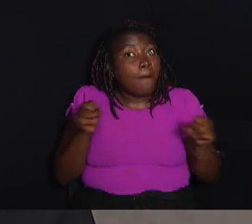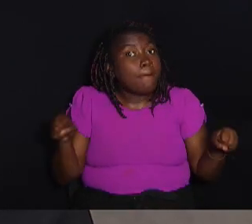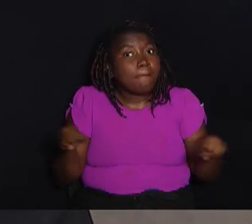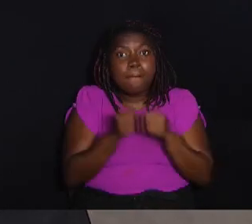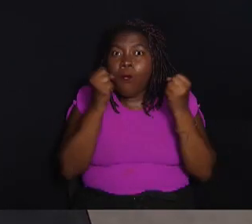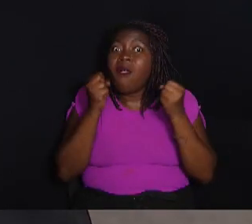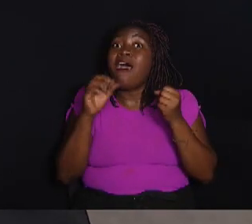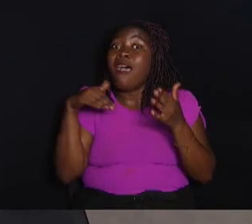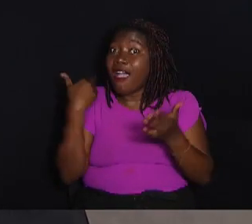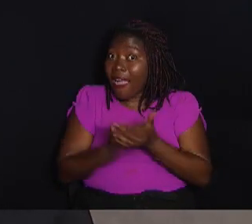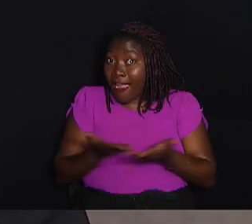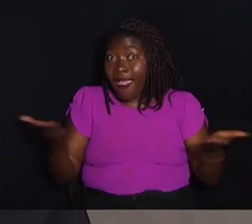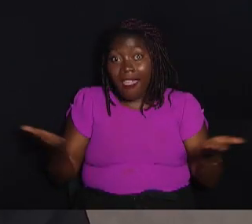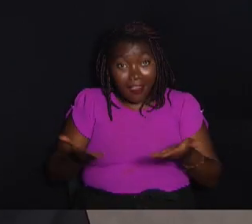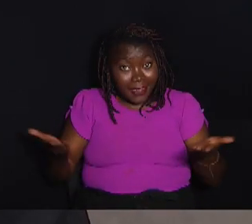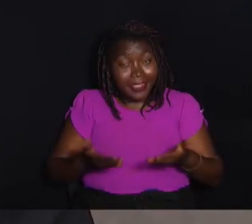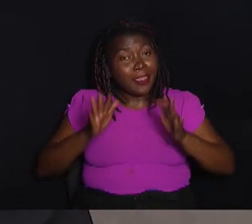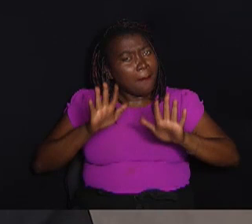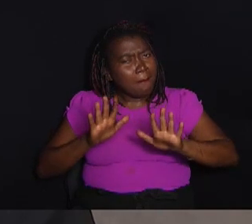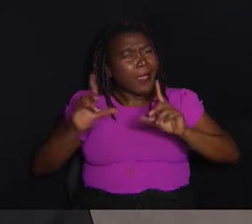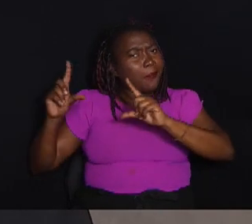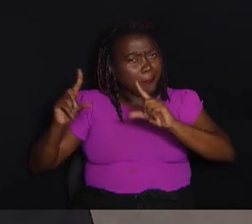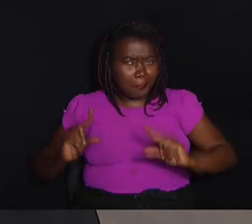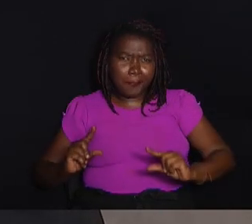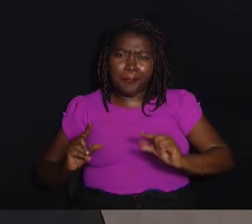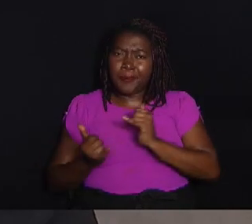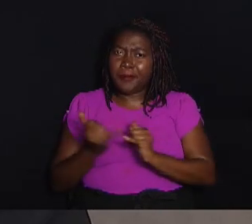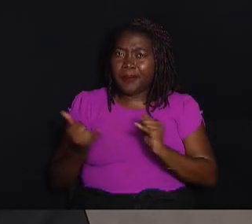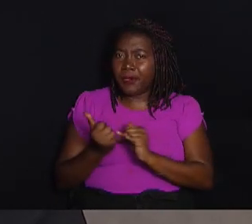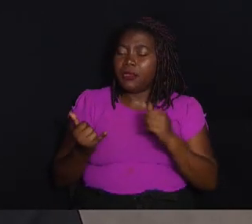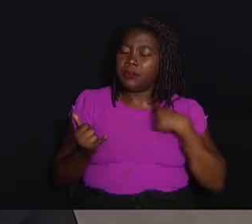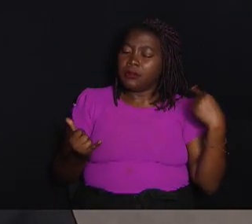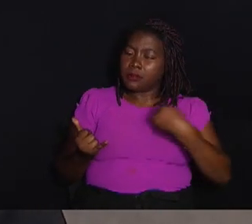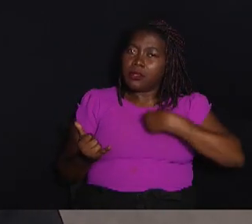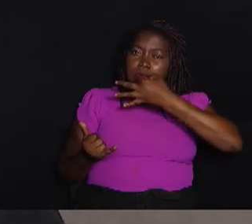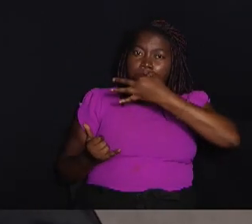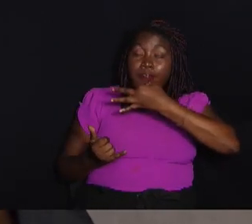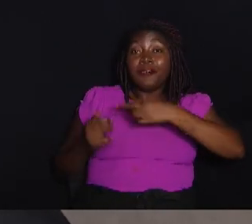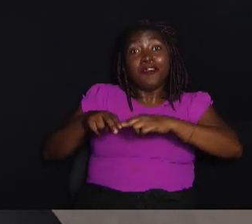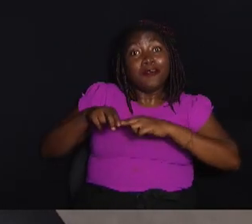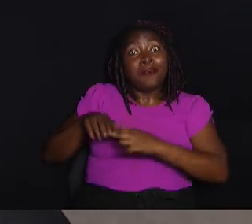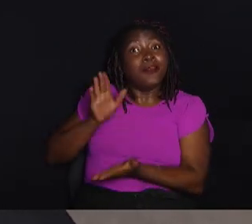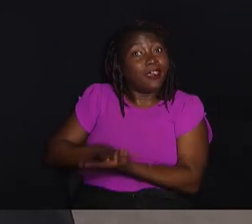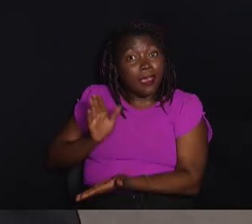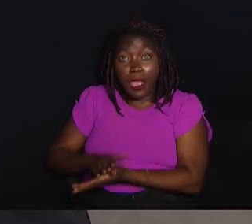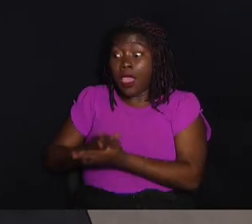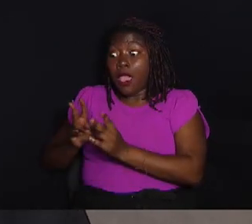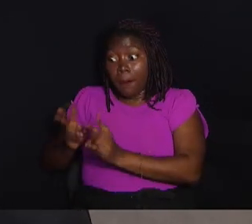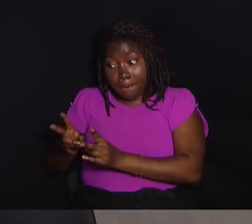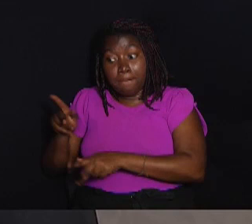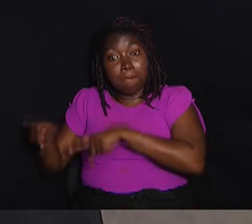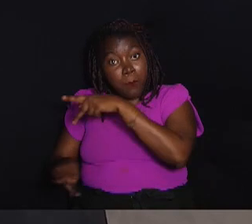ainda está mas deu uma certa diminuída ao nosso ver em função das cobranças que tanto a população